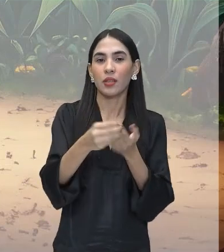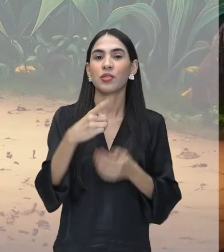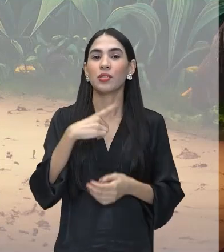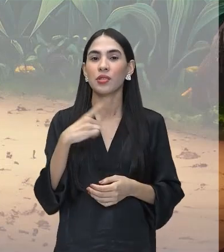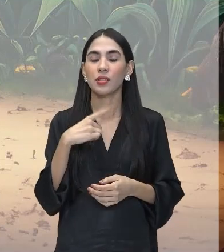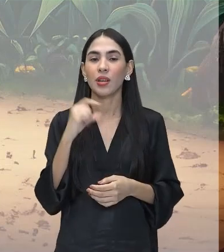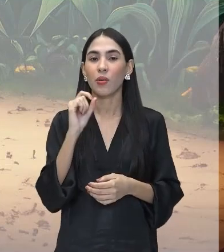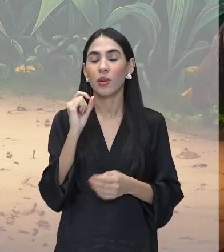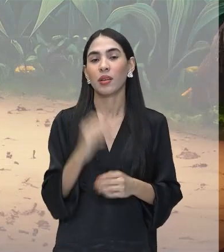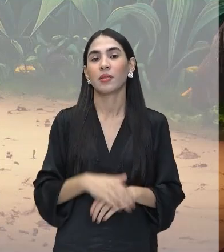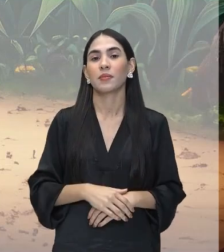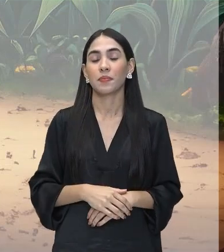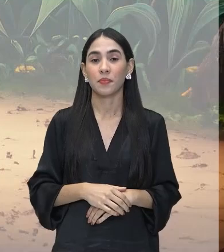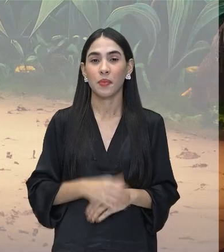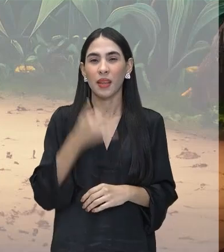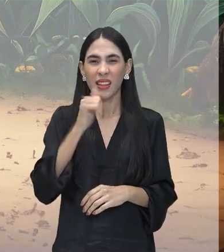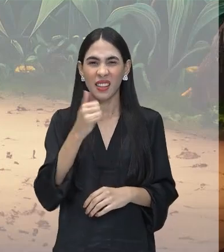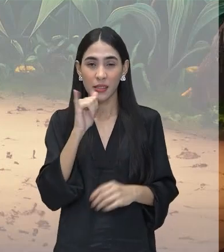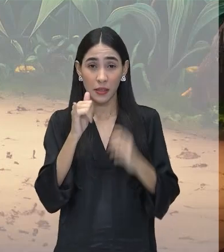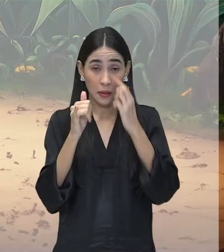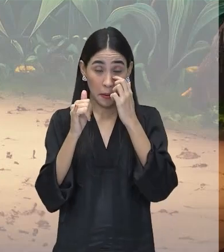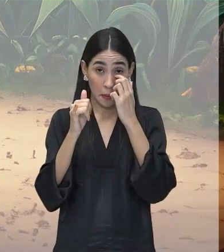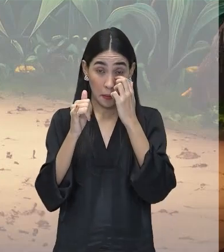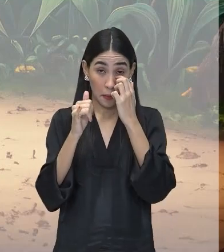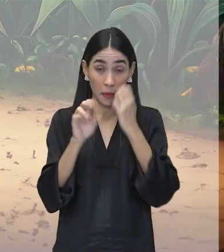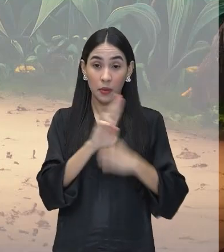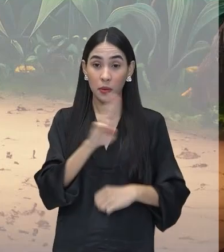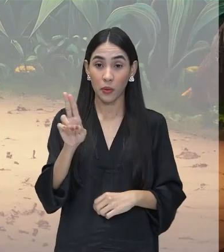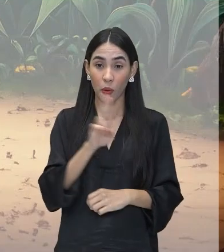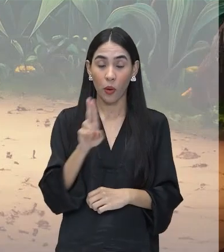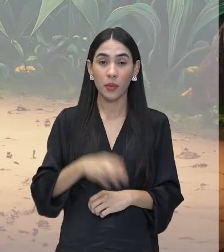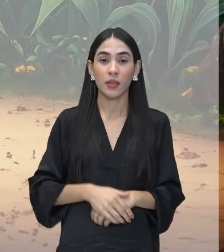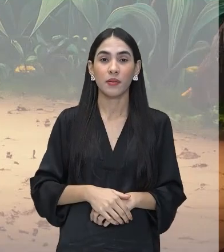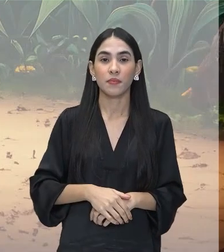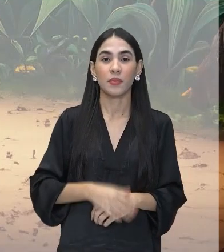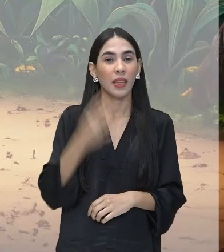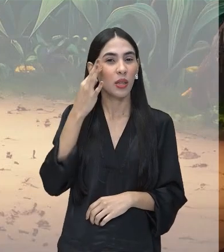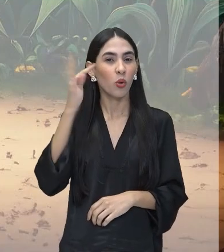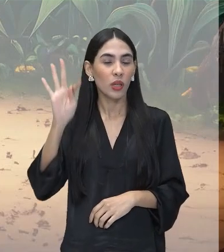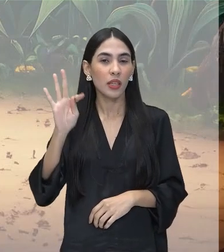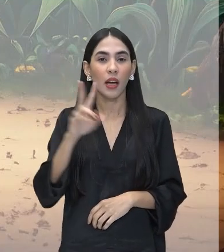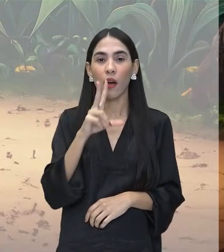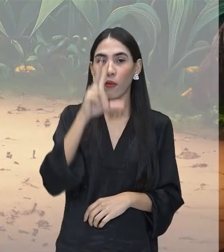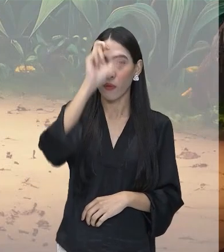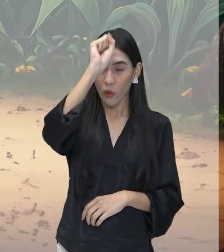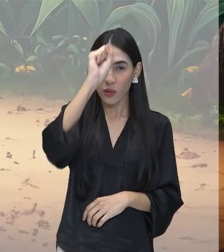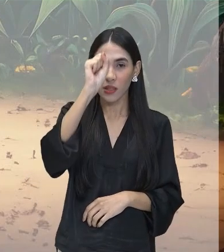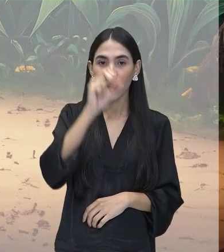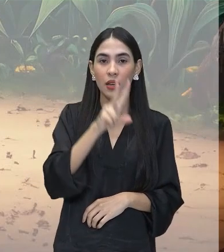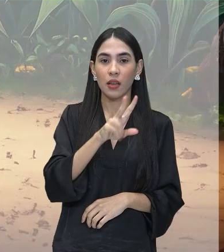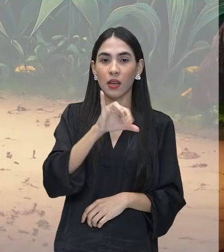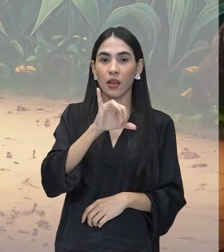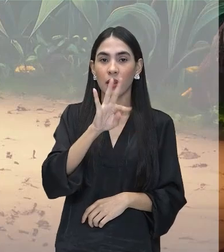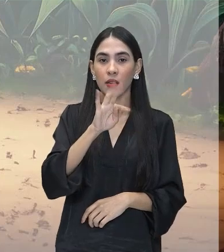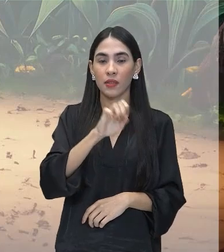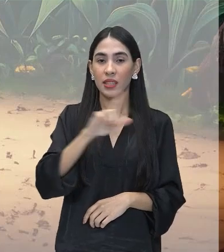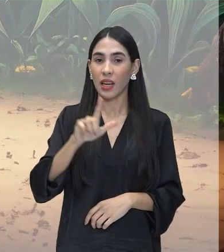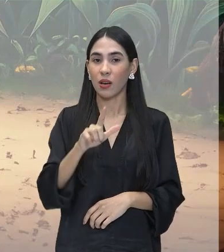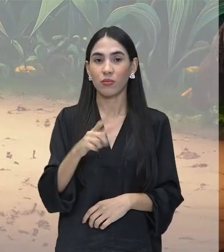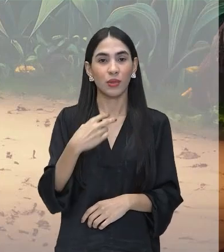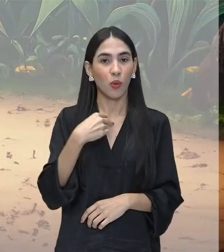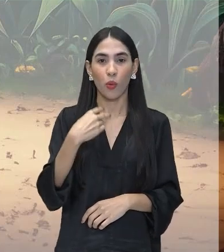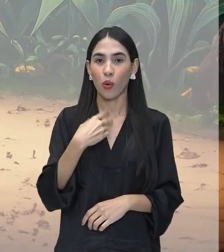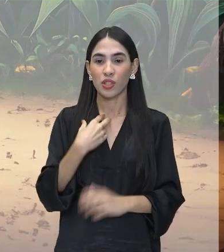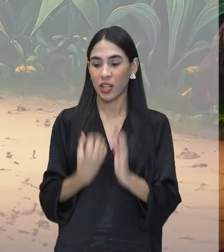tinham uma certa energia, que era chamada de teoria da força vital, que não poderia ser produzido em